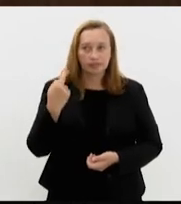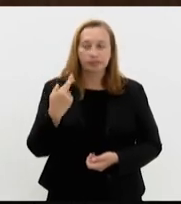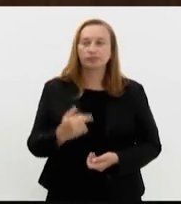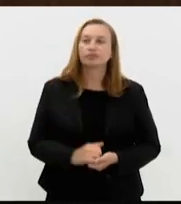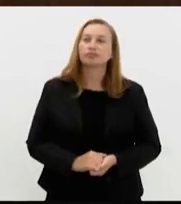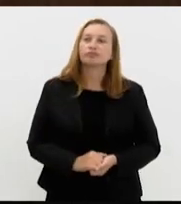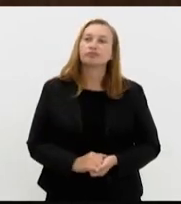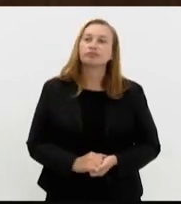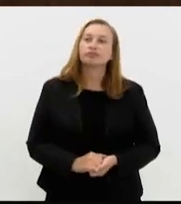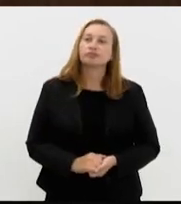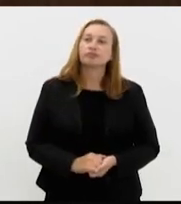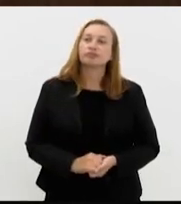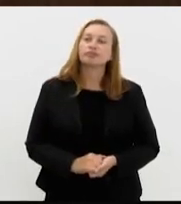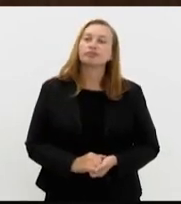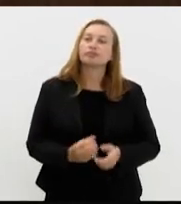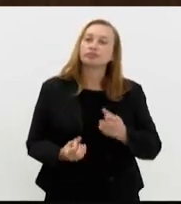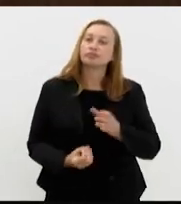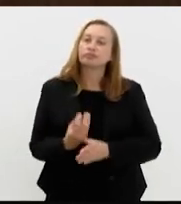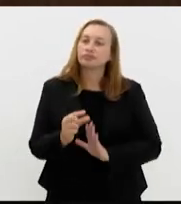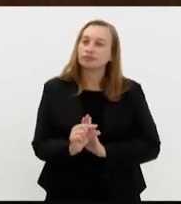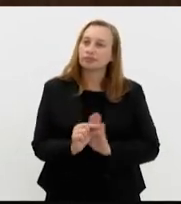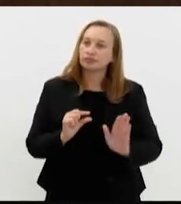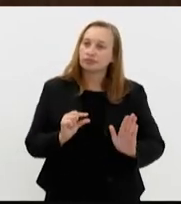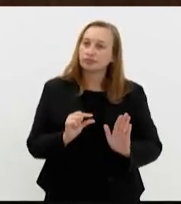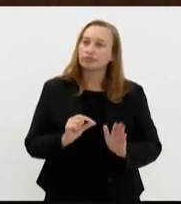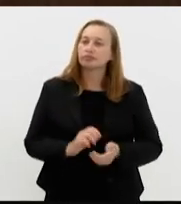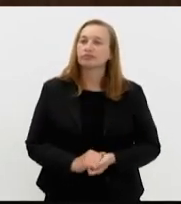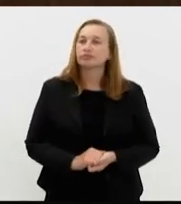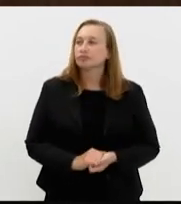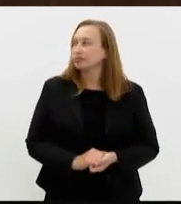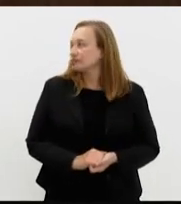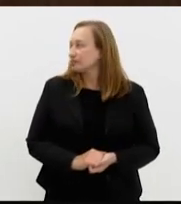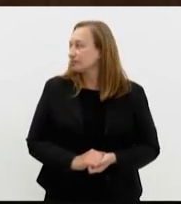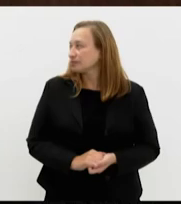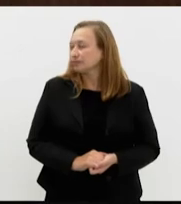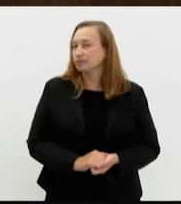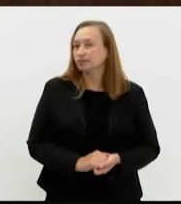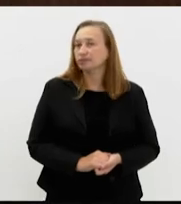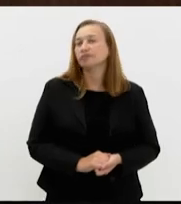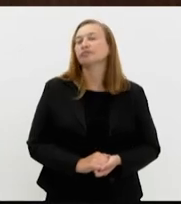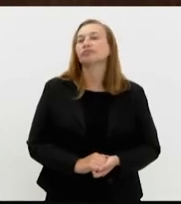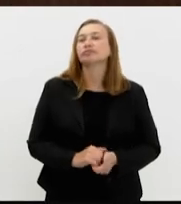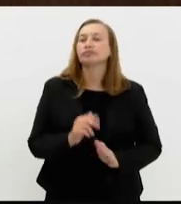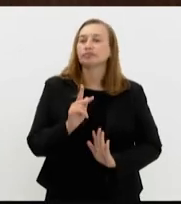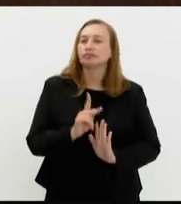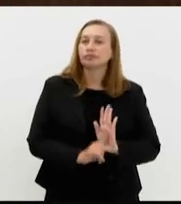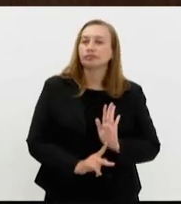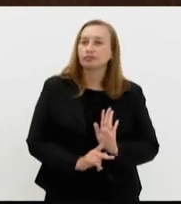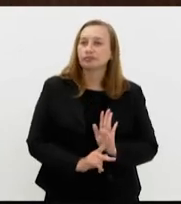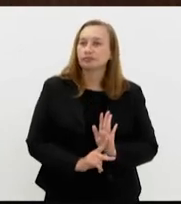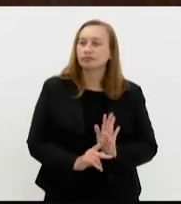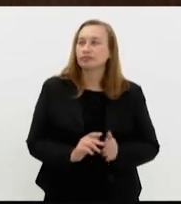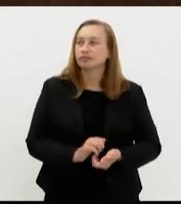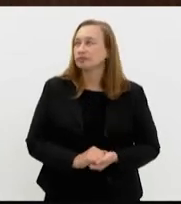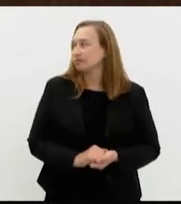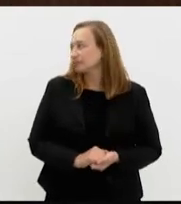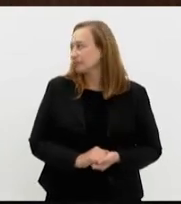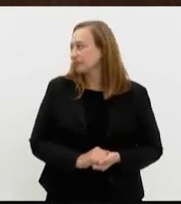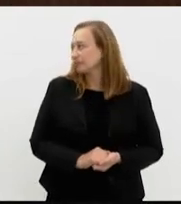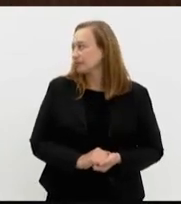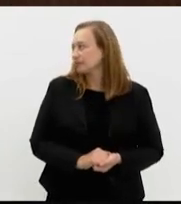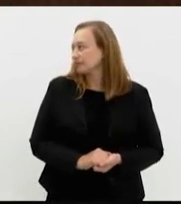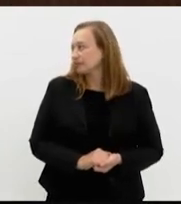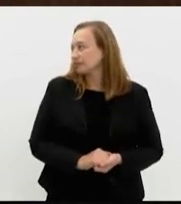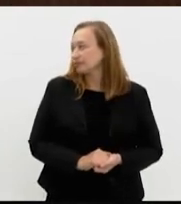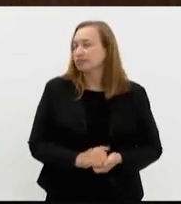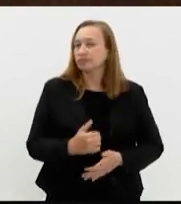fizeram emendas, né? E esse projeto, ele foi feito por mim